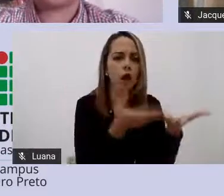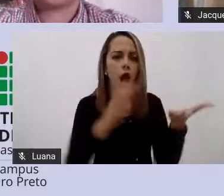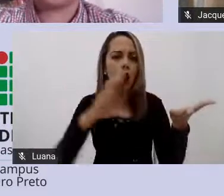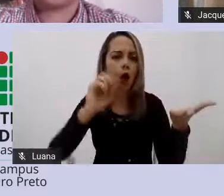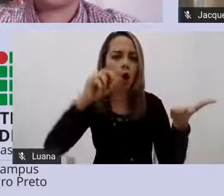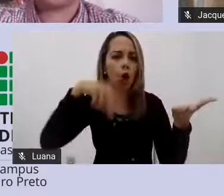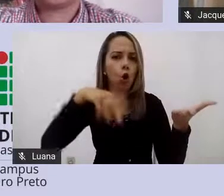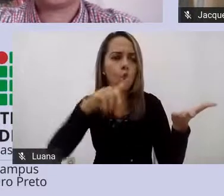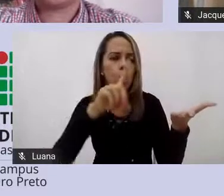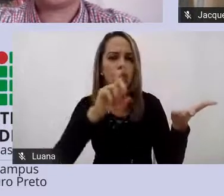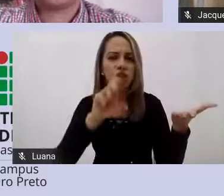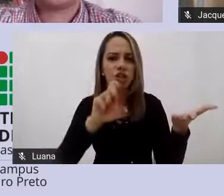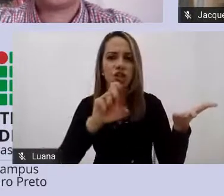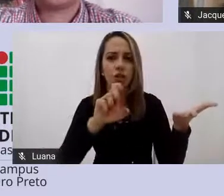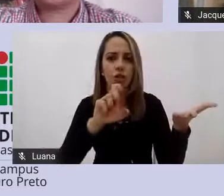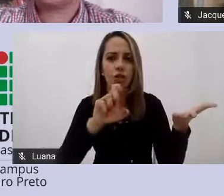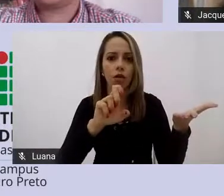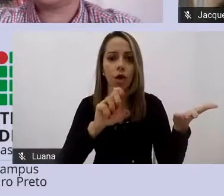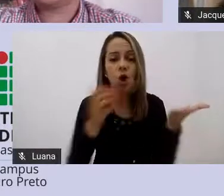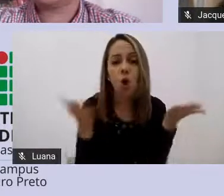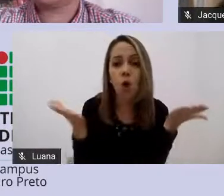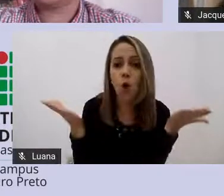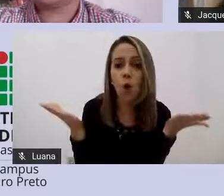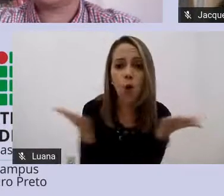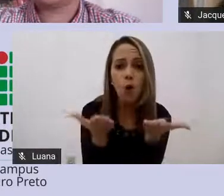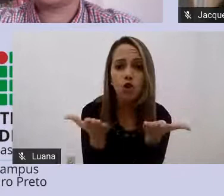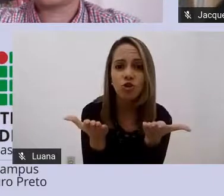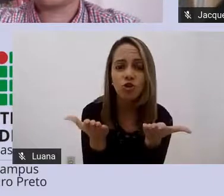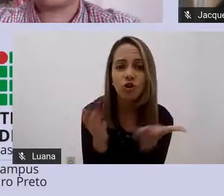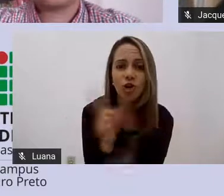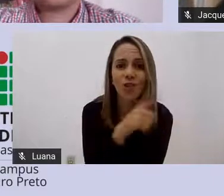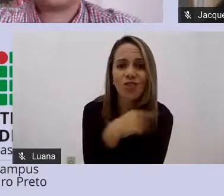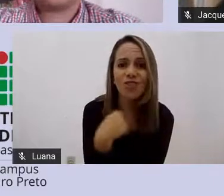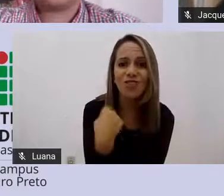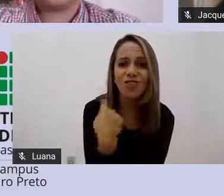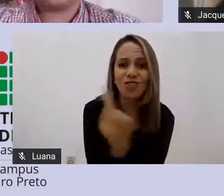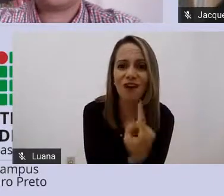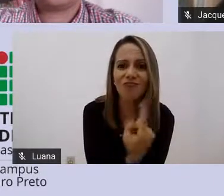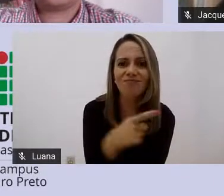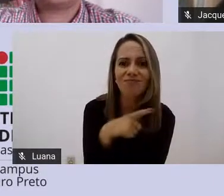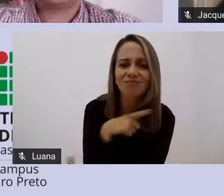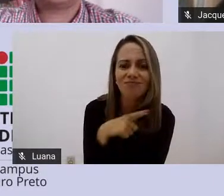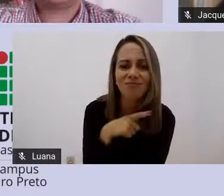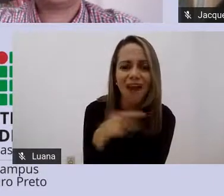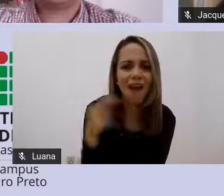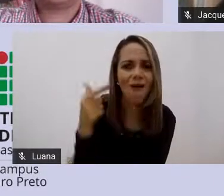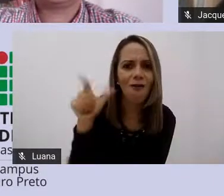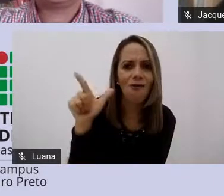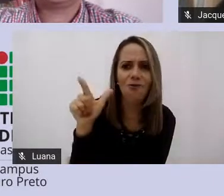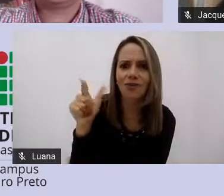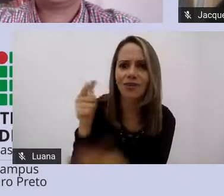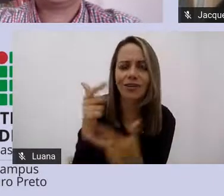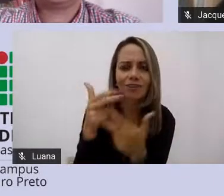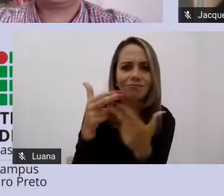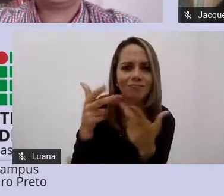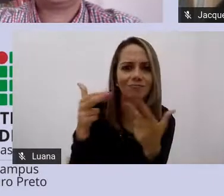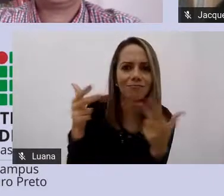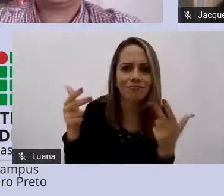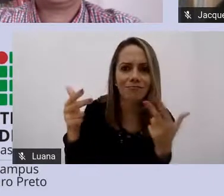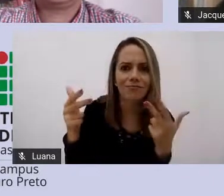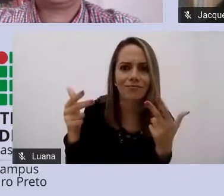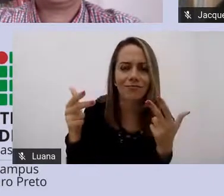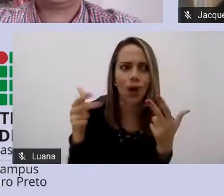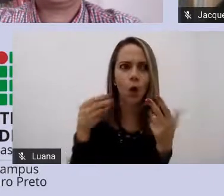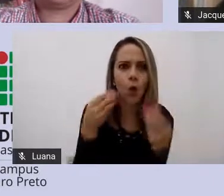tatu. Hoje, a gente tem uma série de questões ligadas ao que se sabe sobre o consumo de tatu. Ele